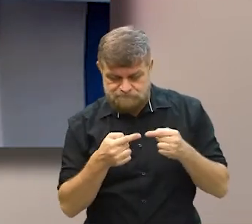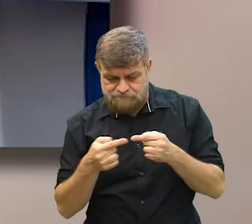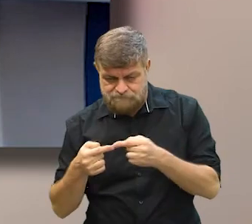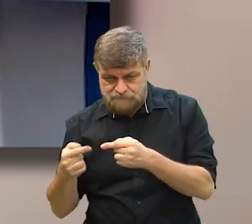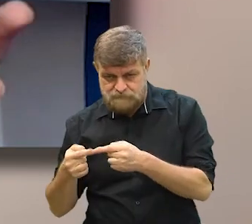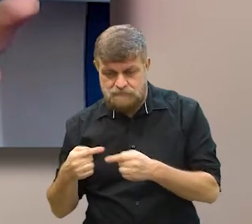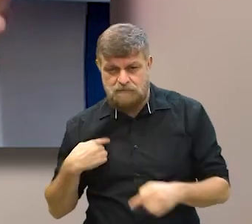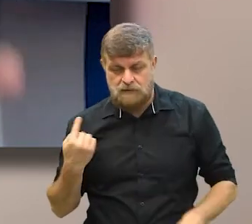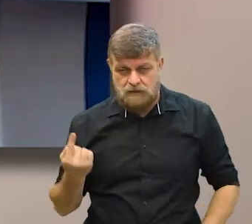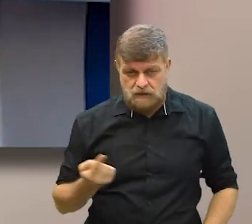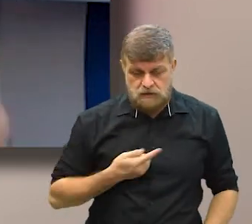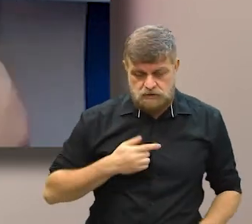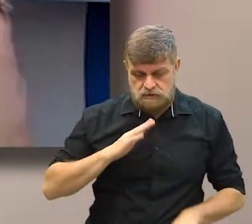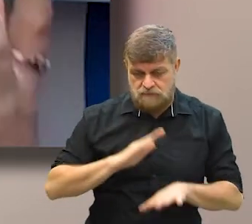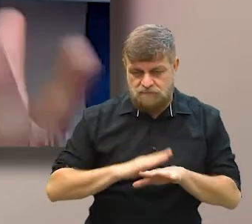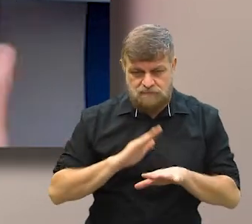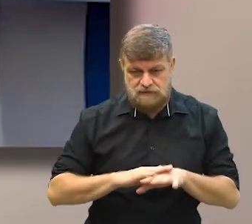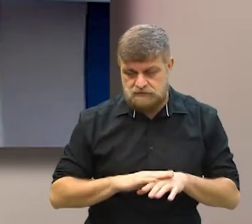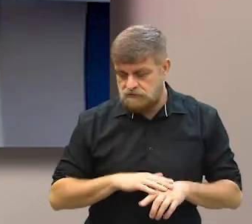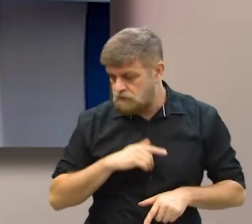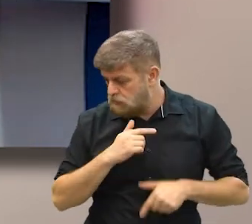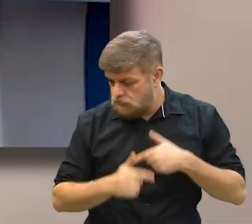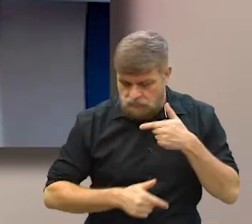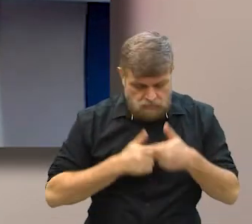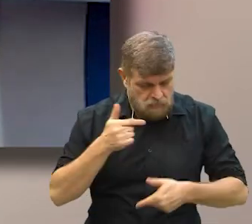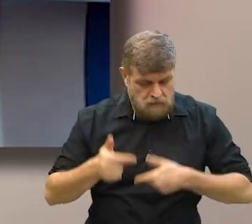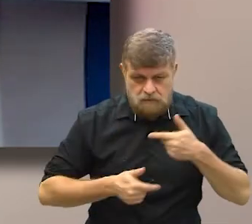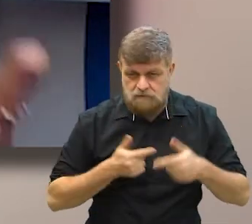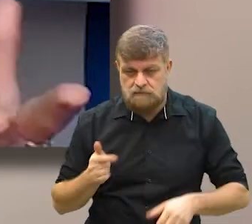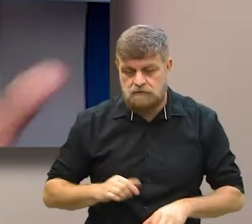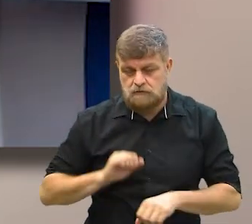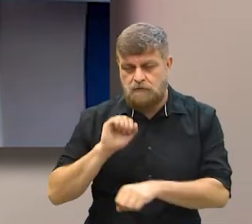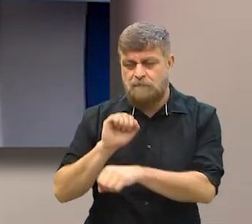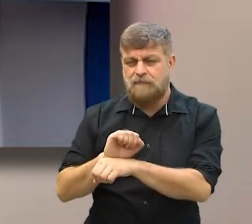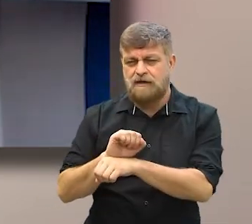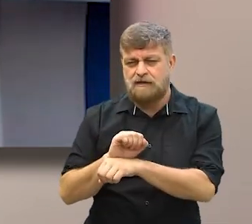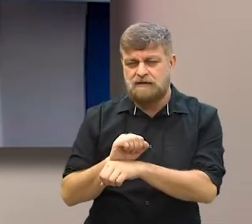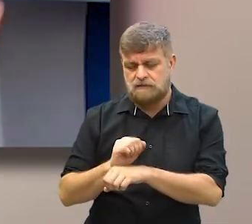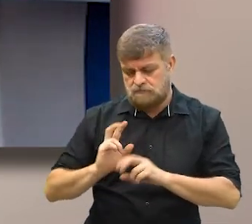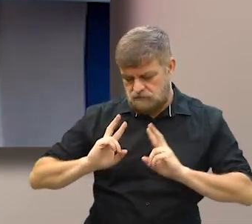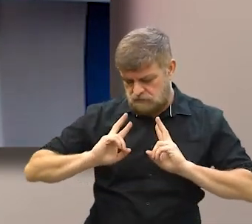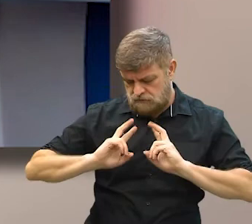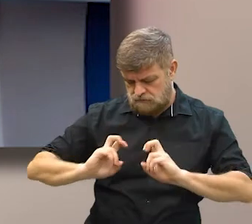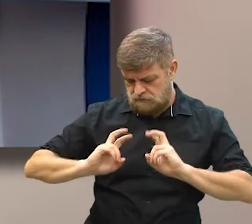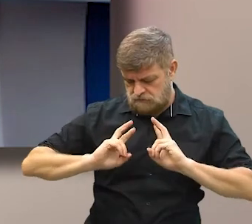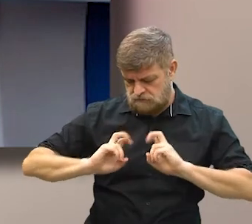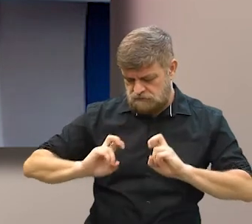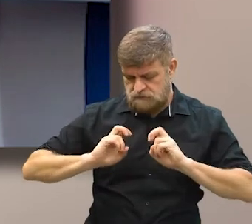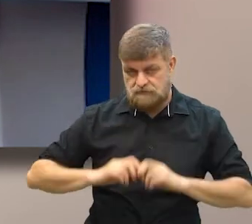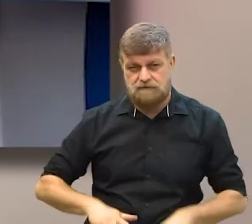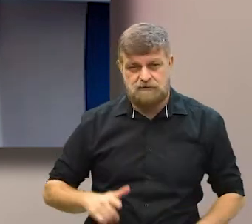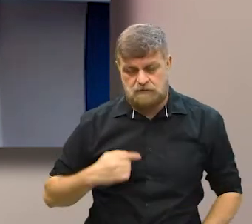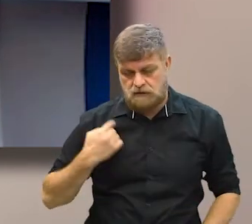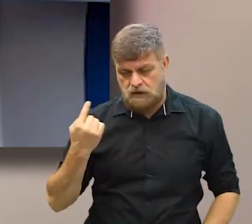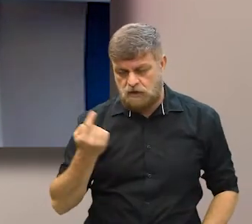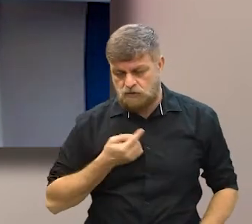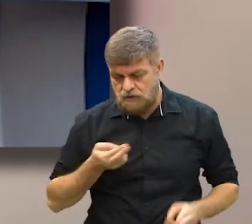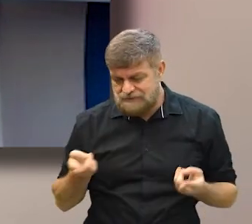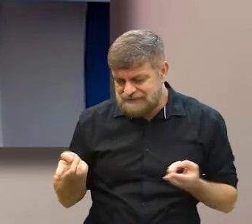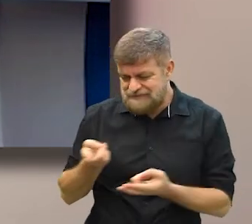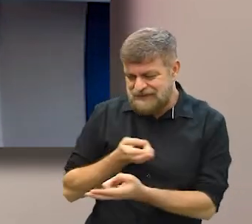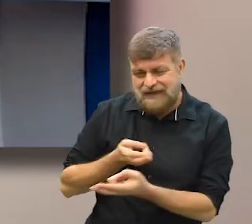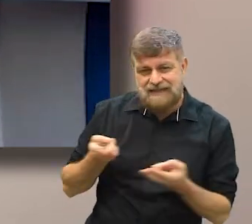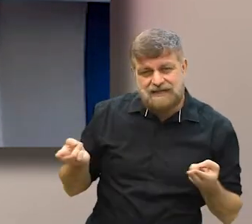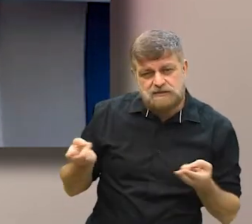também com isso da gente fazer tudo no piloto automático, não parar para se observar nossas